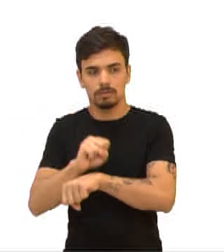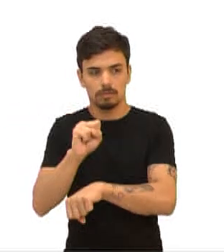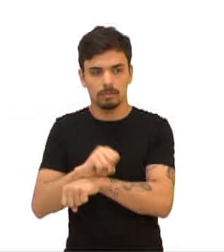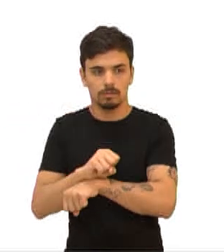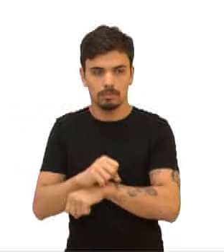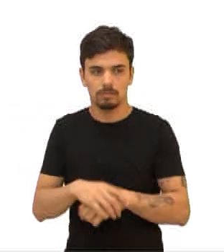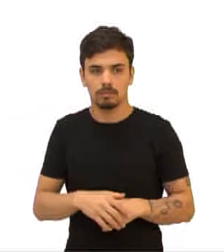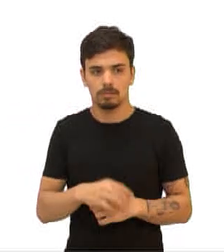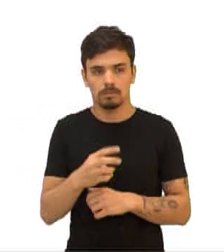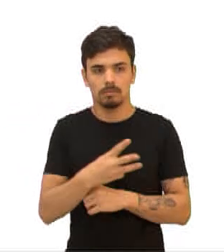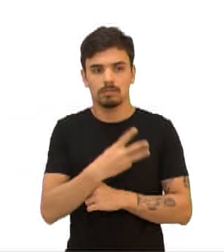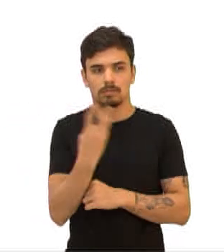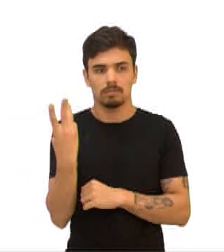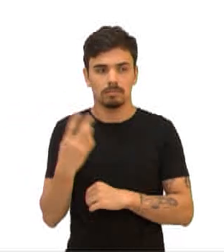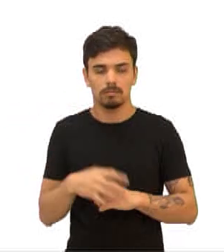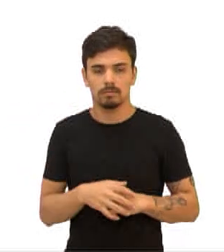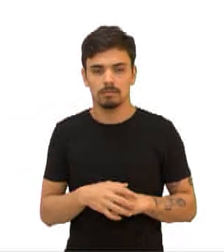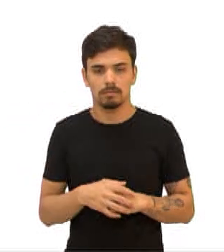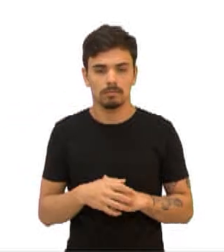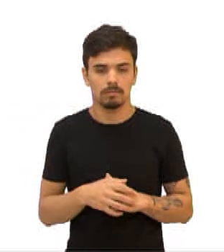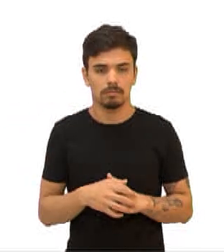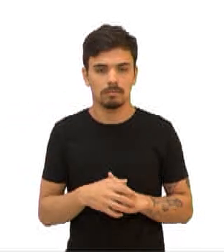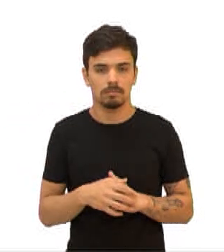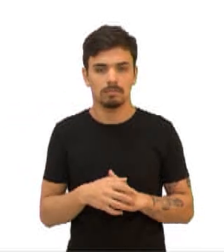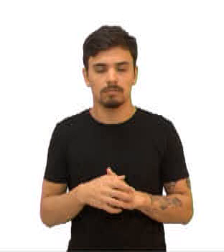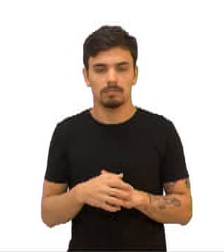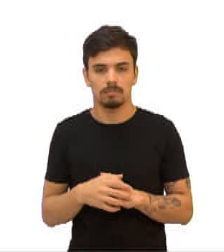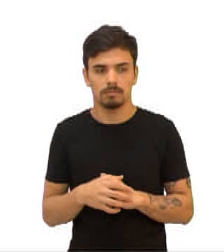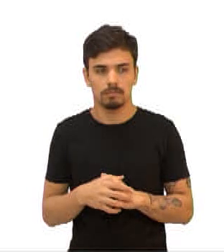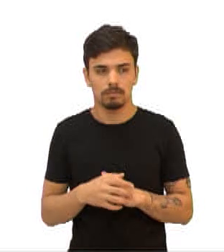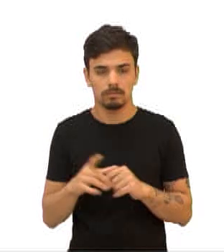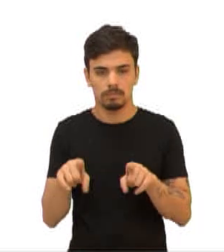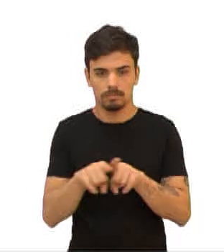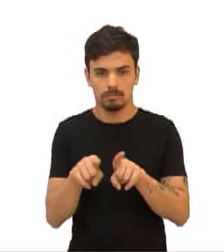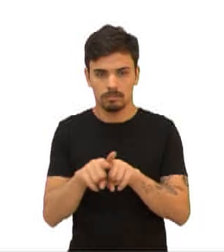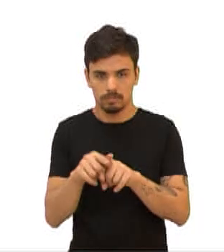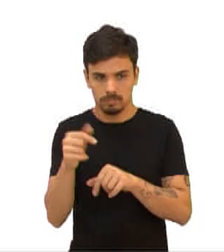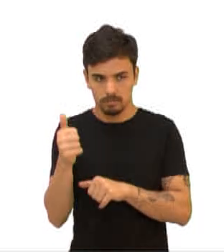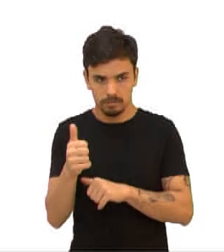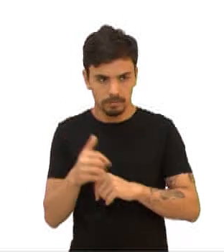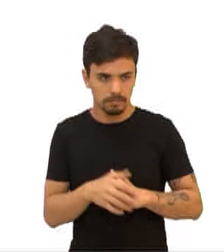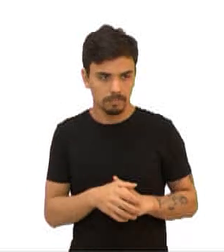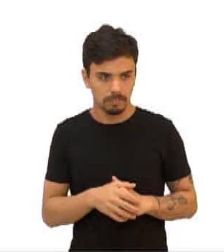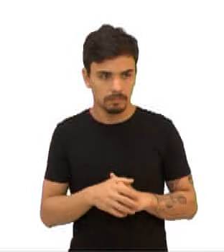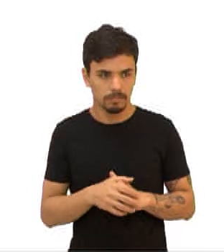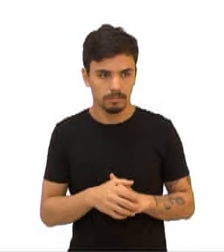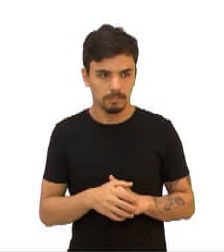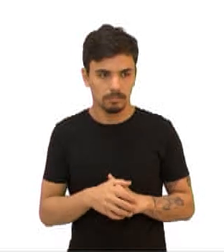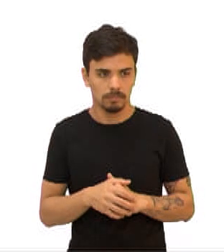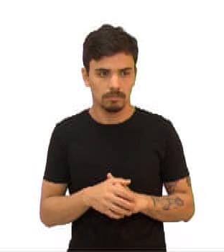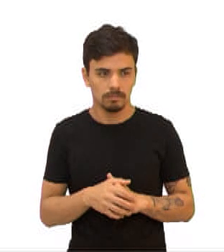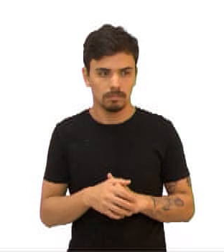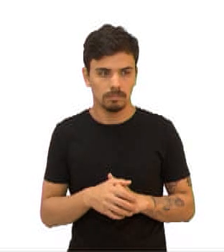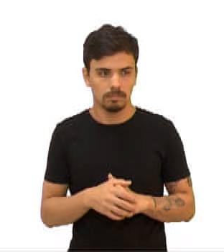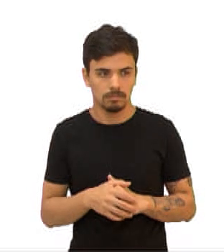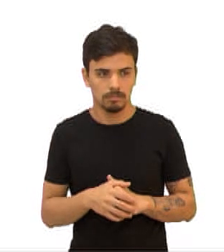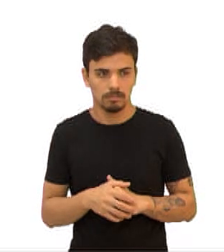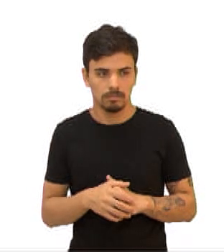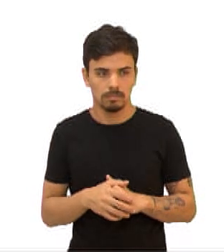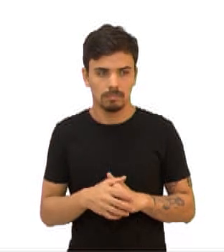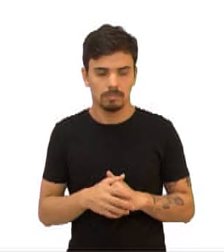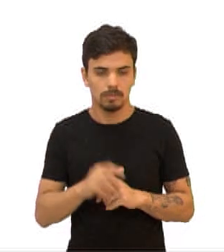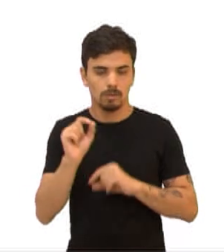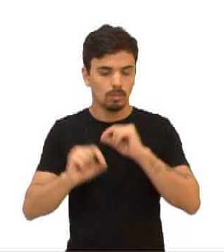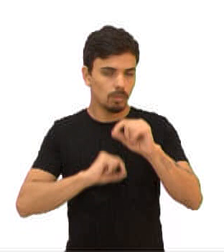casas decimais. Então o 8 está na terceira. É a primeira casa decimal de 3 casas decimais. Então 0,8. Bom,